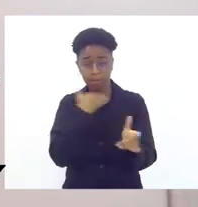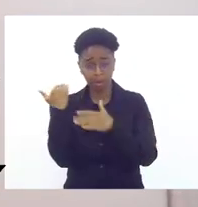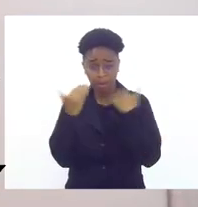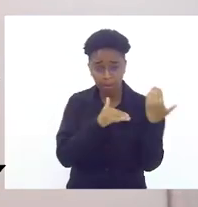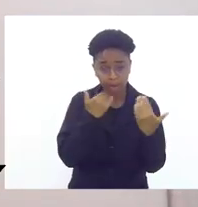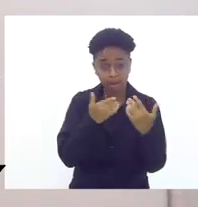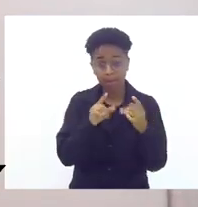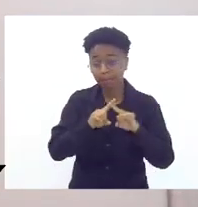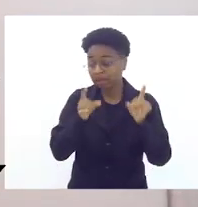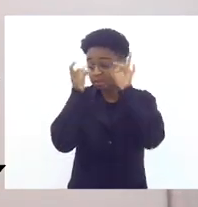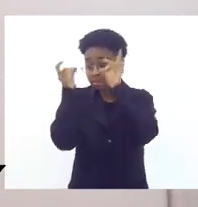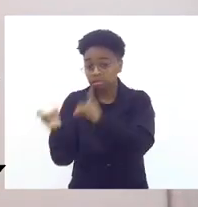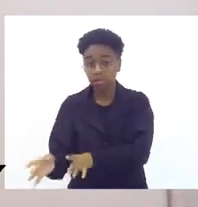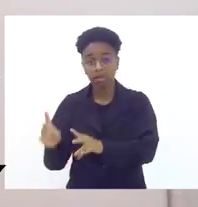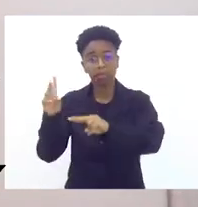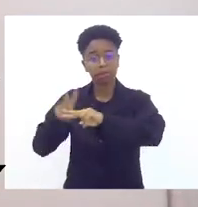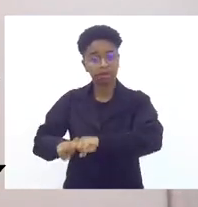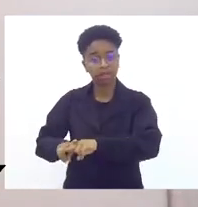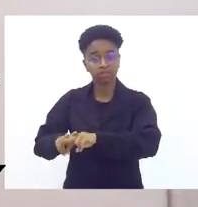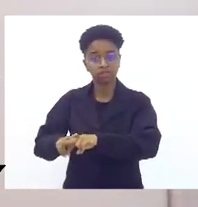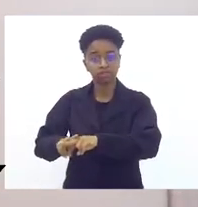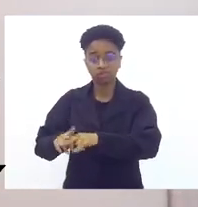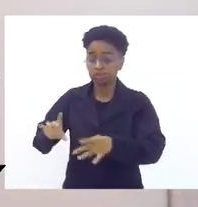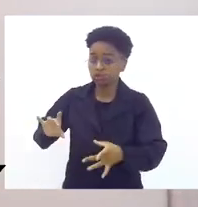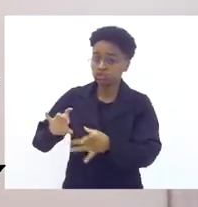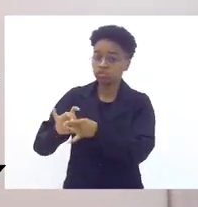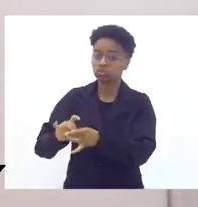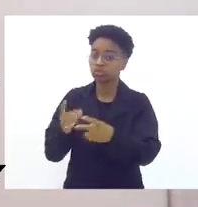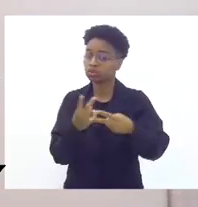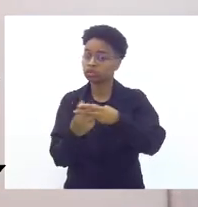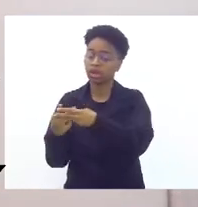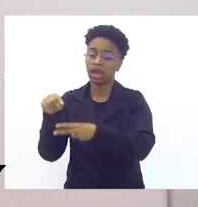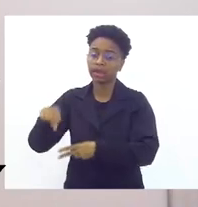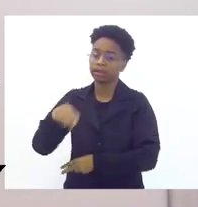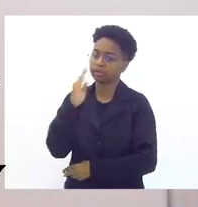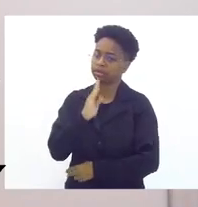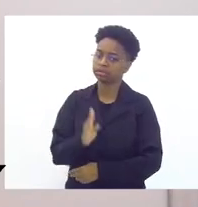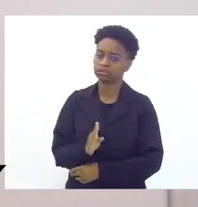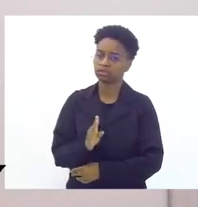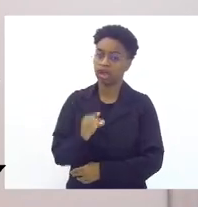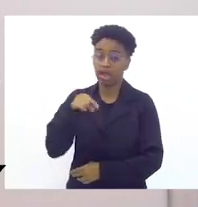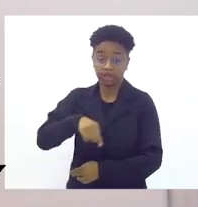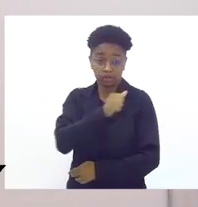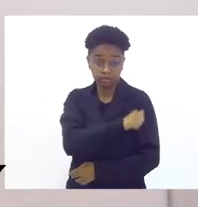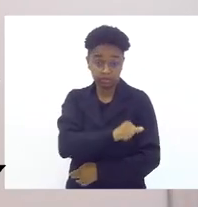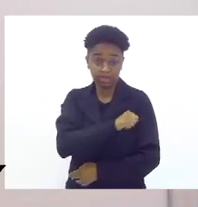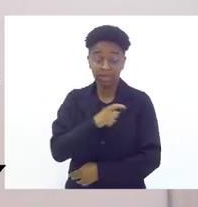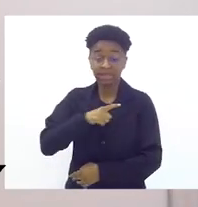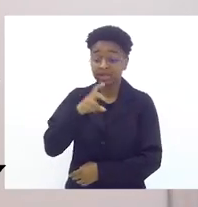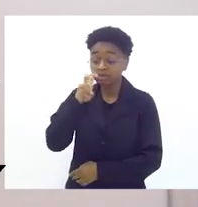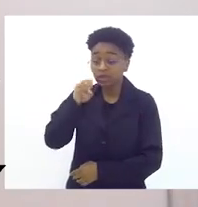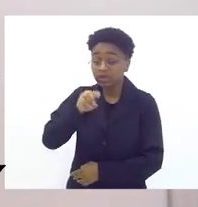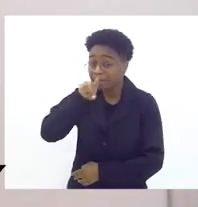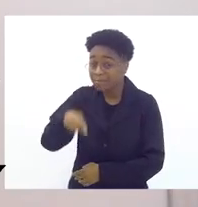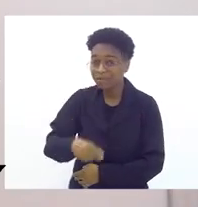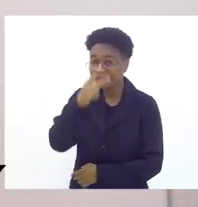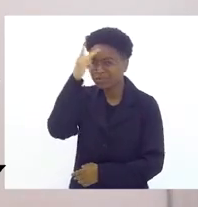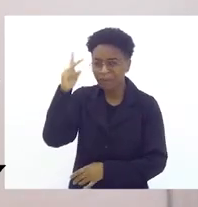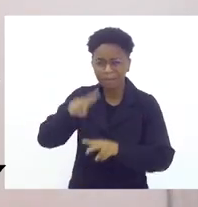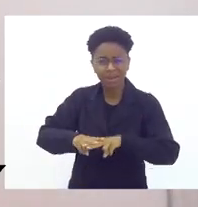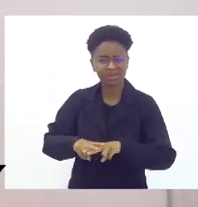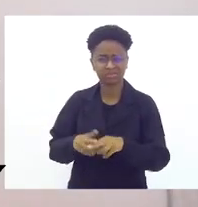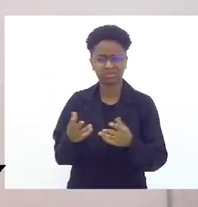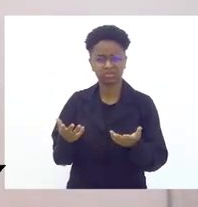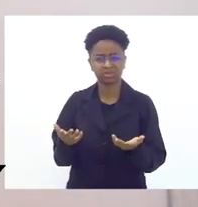esquecido com a máquina de moer gente que são os Cárceres brasileiros só no Rio de Janeiro temos mais de 50 mil presos